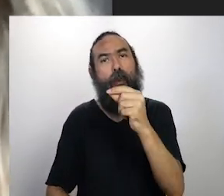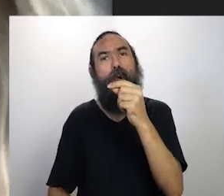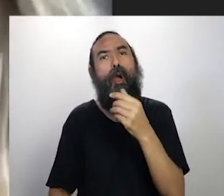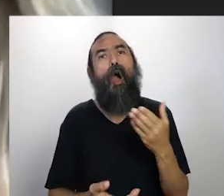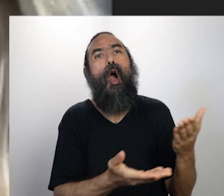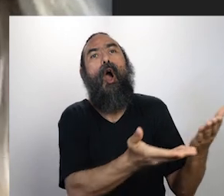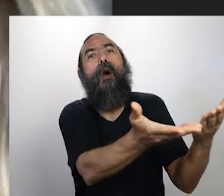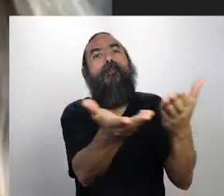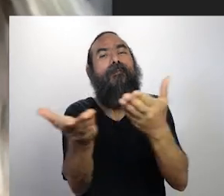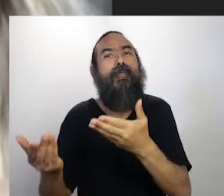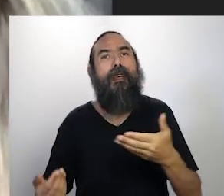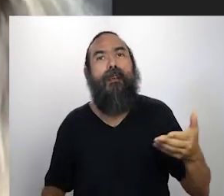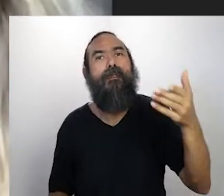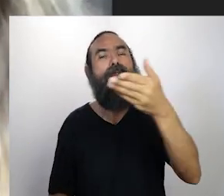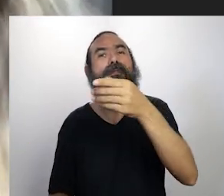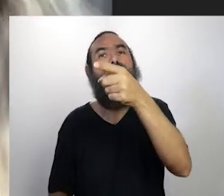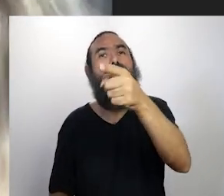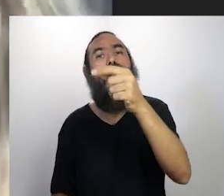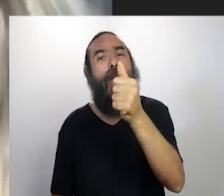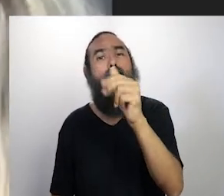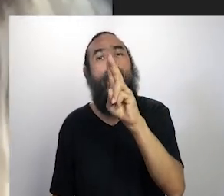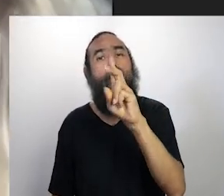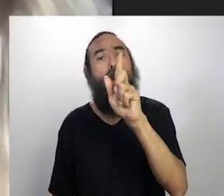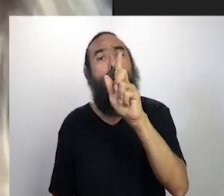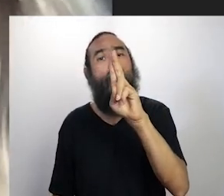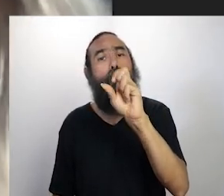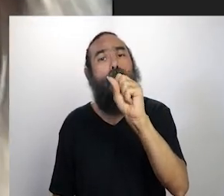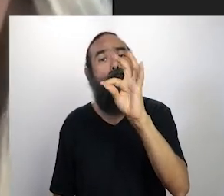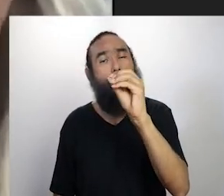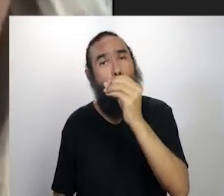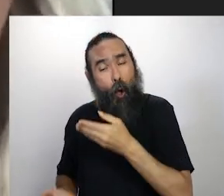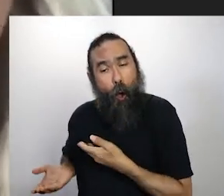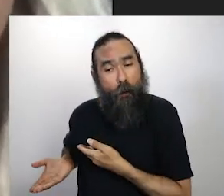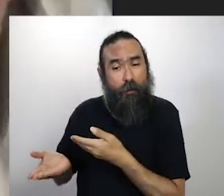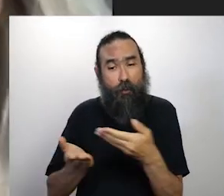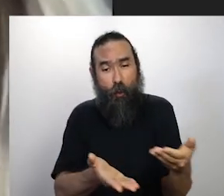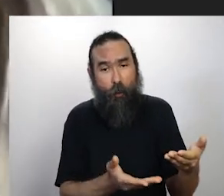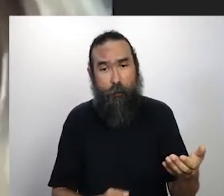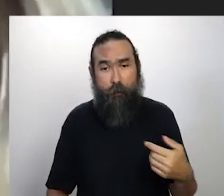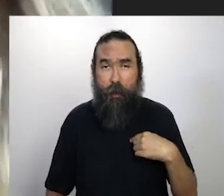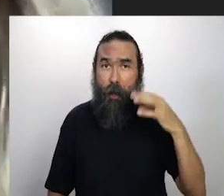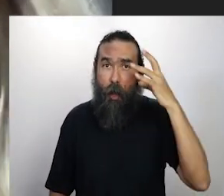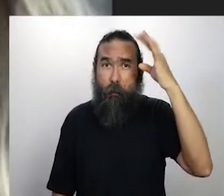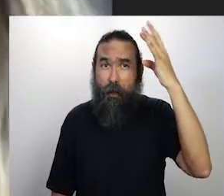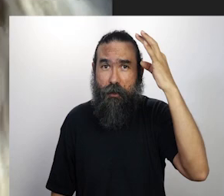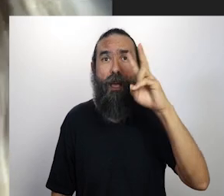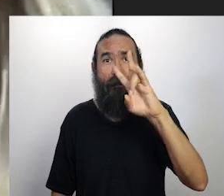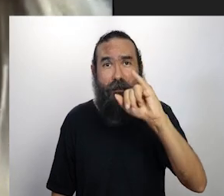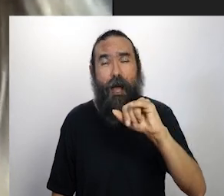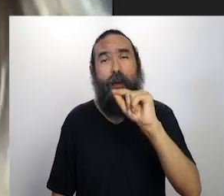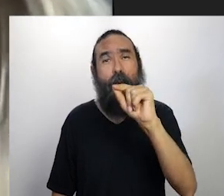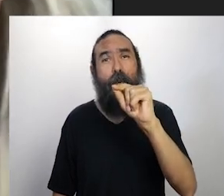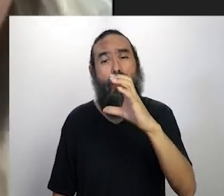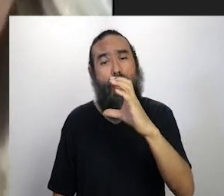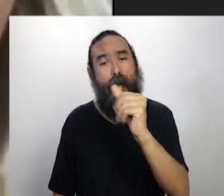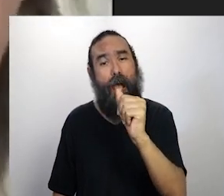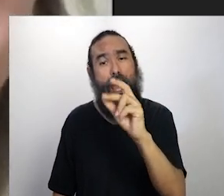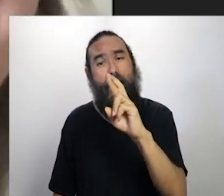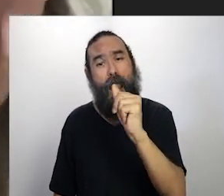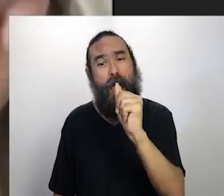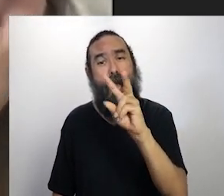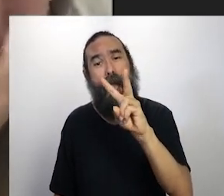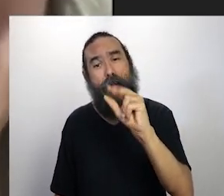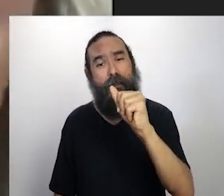ao convite do Augusto, porque eu penso que nós vamos ter 6 rodadas de caravana cultural, né, que a gente